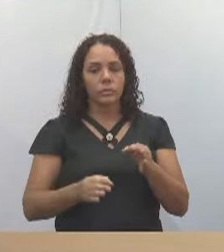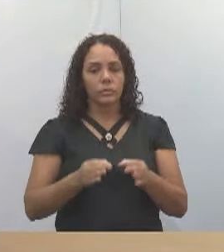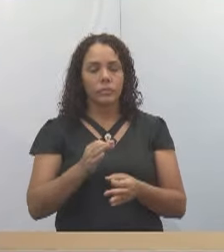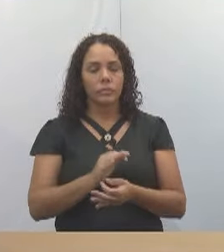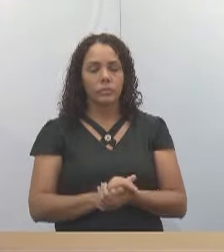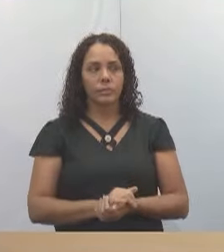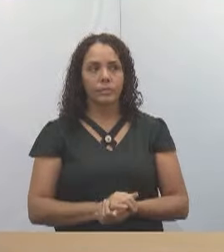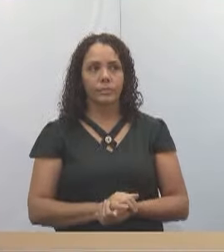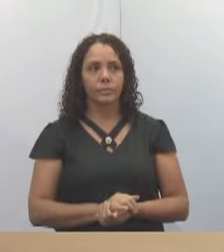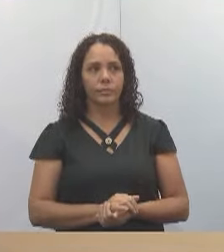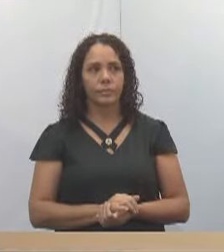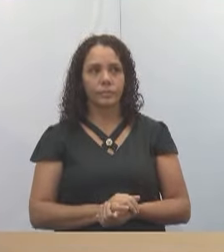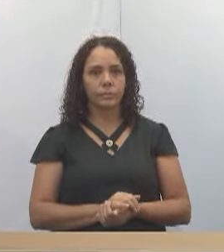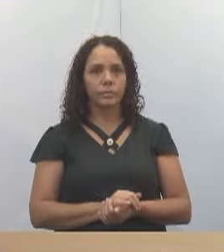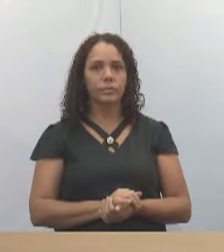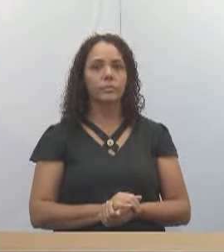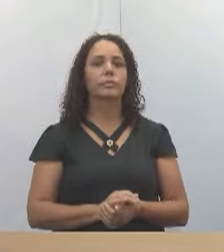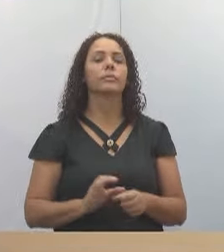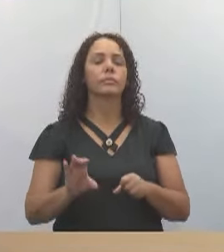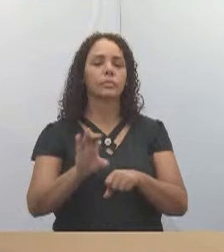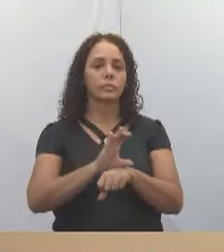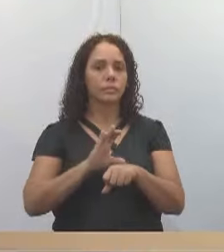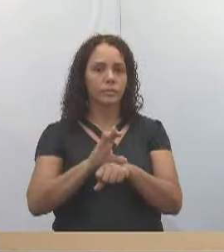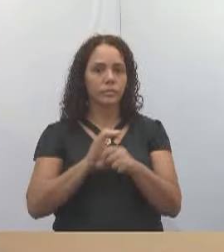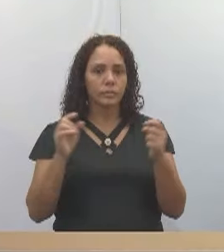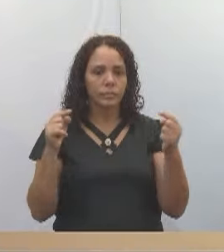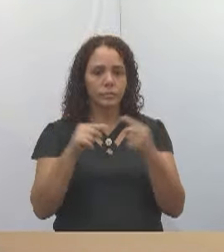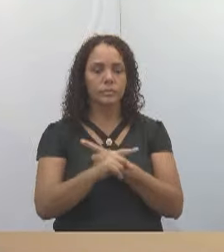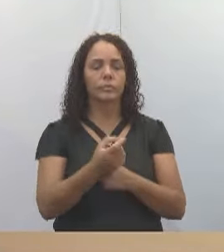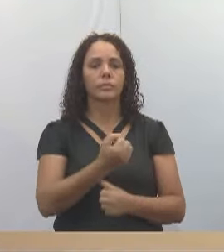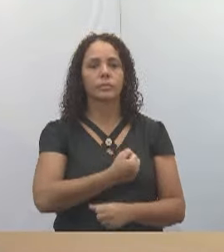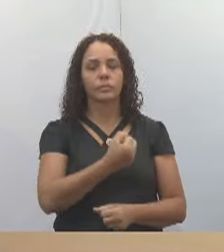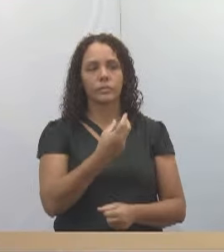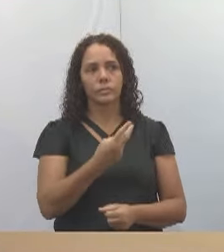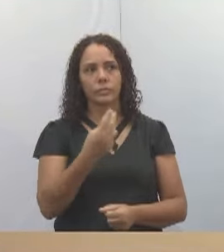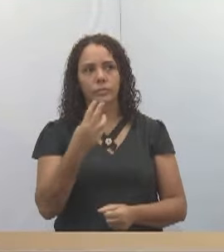Procedente à ação direta de inconstitucionalidade número